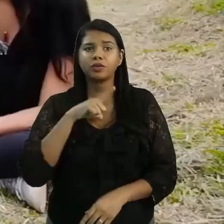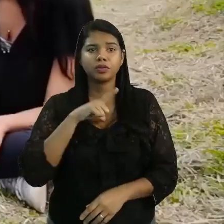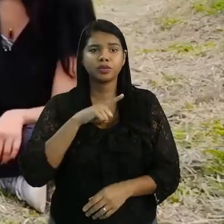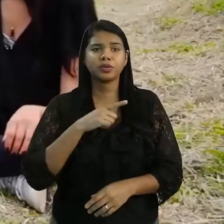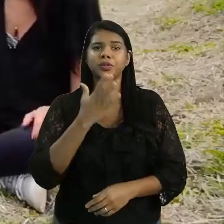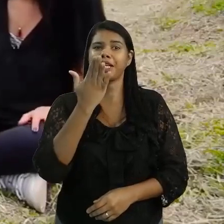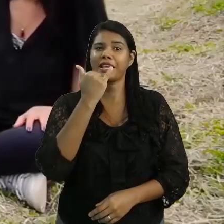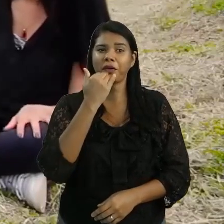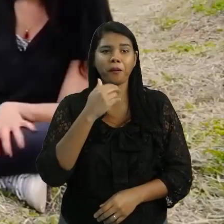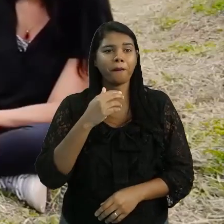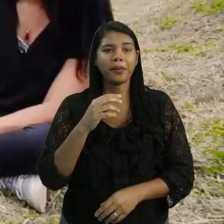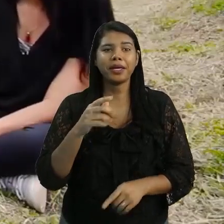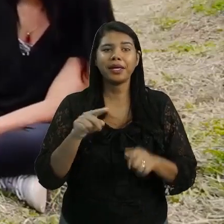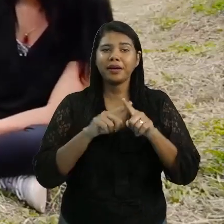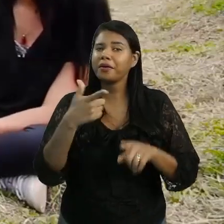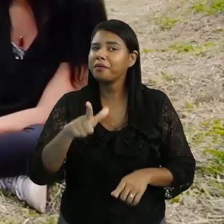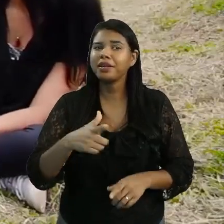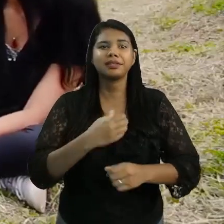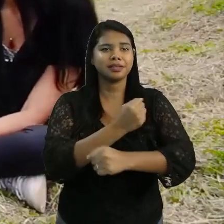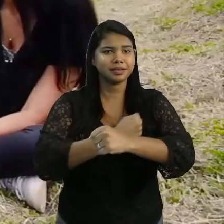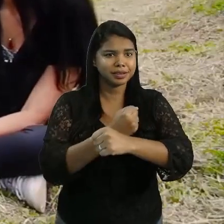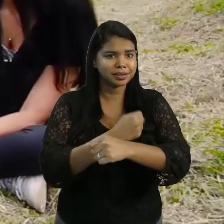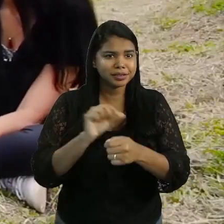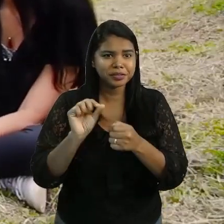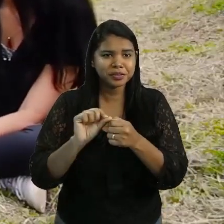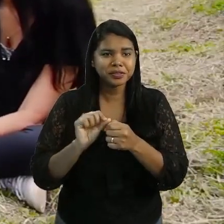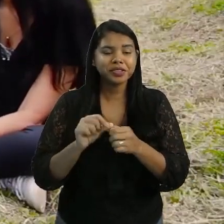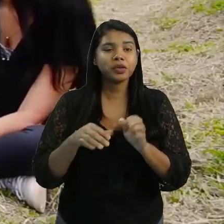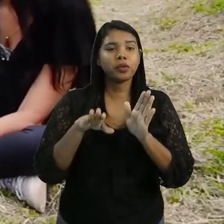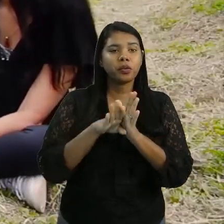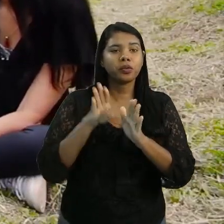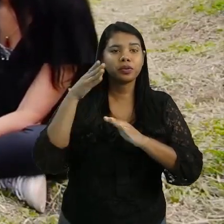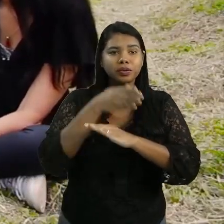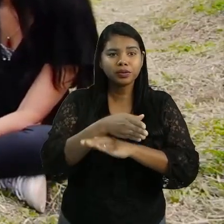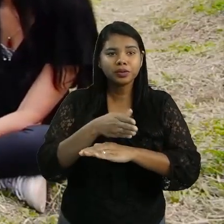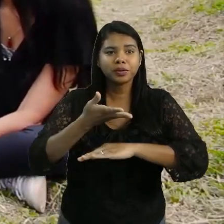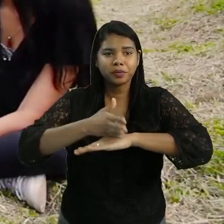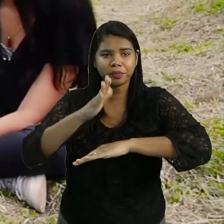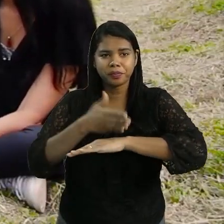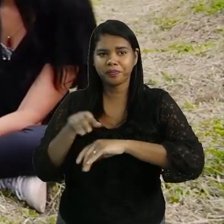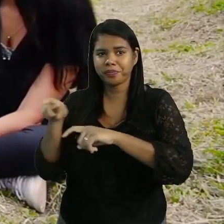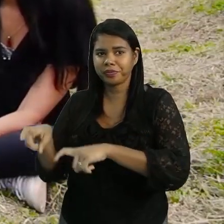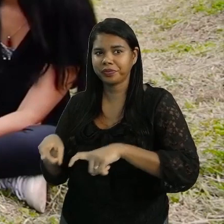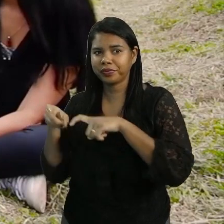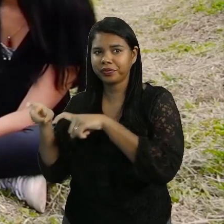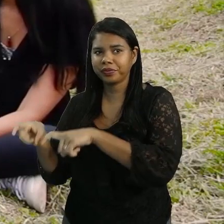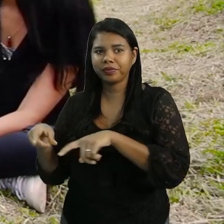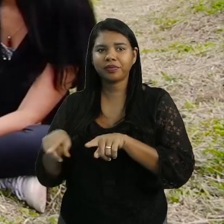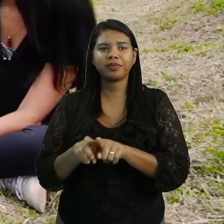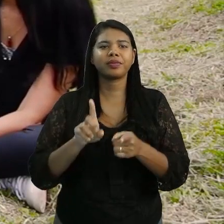Brasil, então assim, a relação cultural com relação à culinária não foi tão impactante.